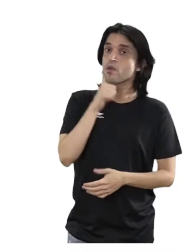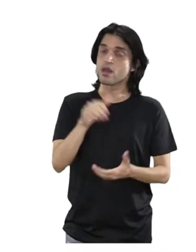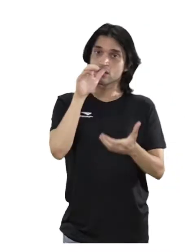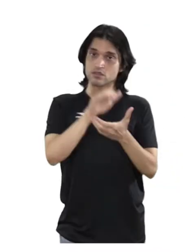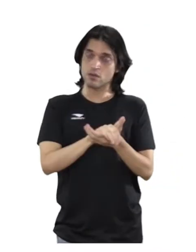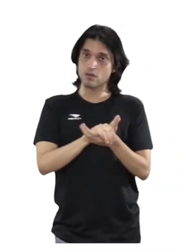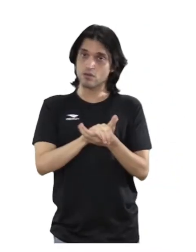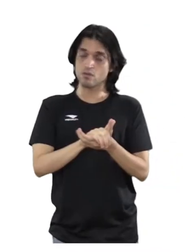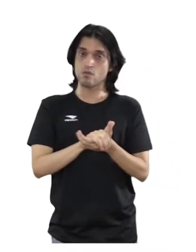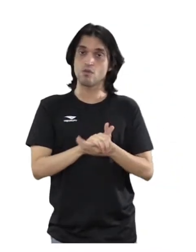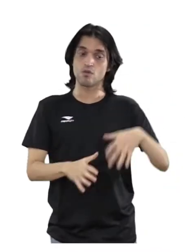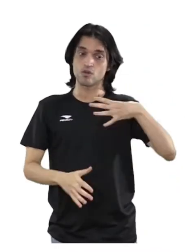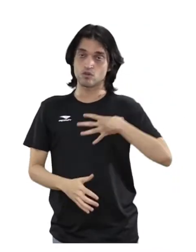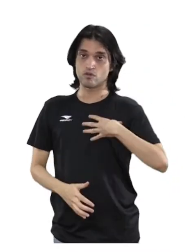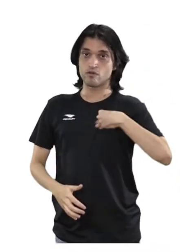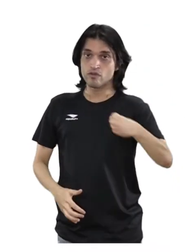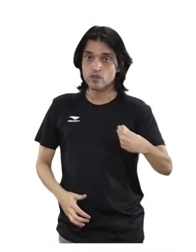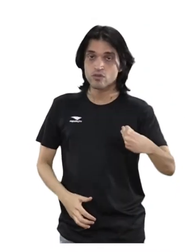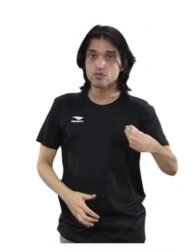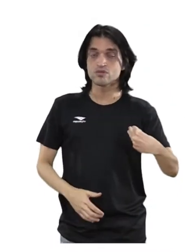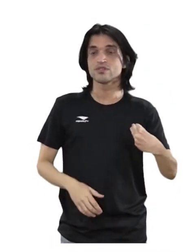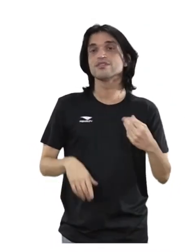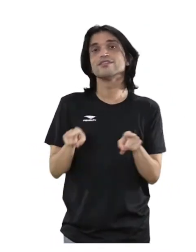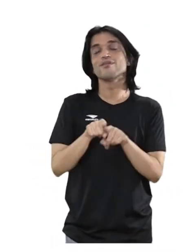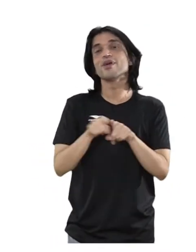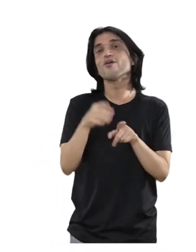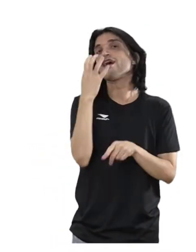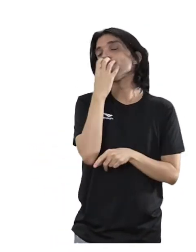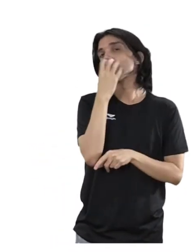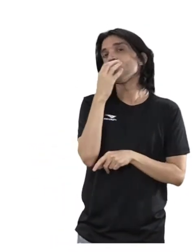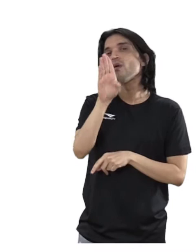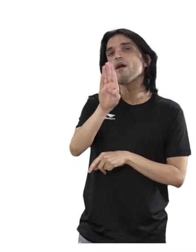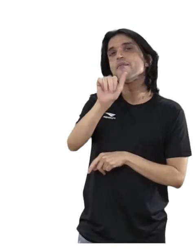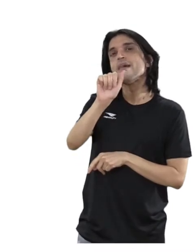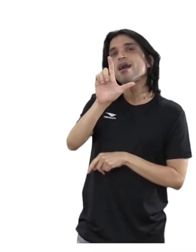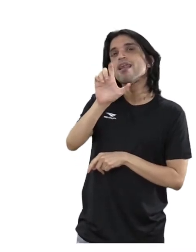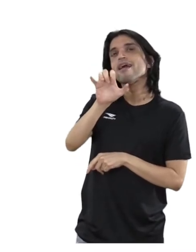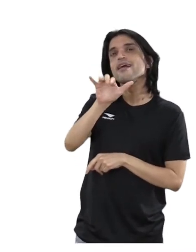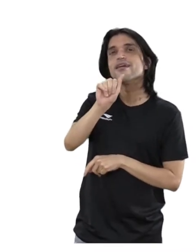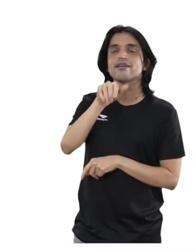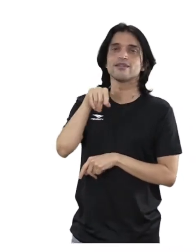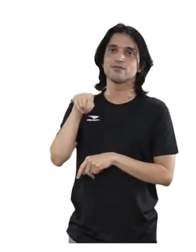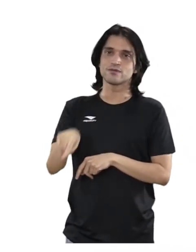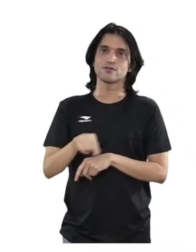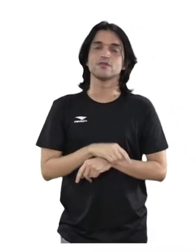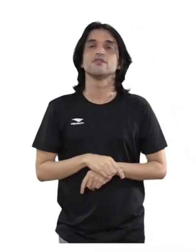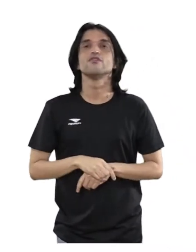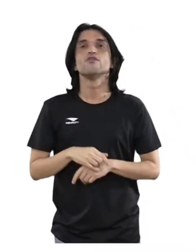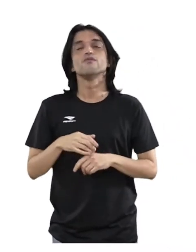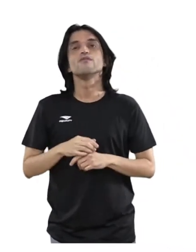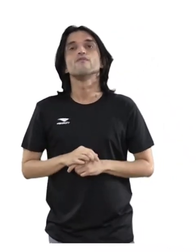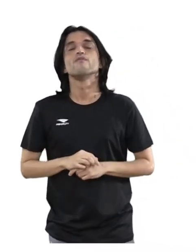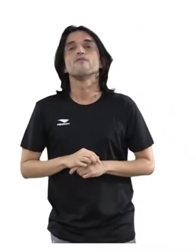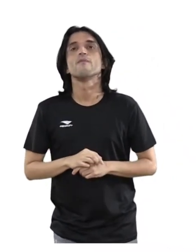atenção ao escrever para não confundirmos resumo com resenha. As sinopses, por